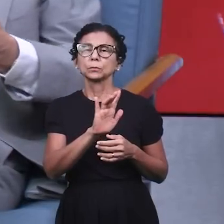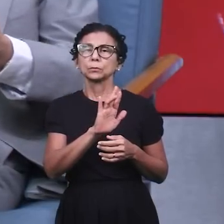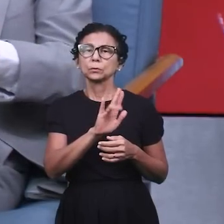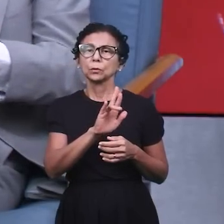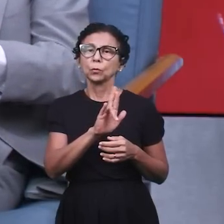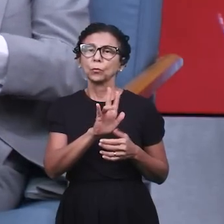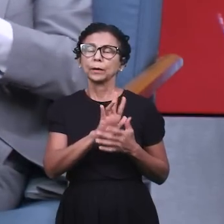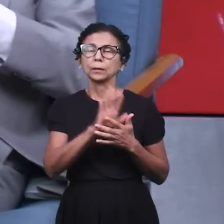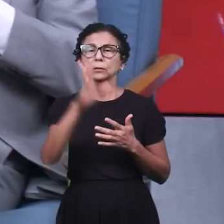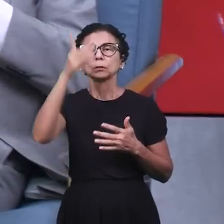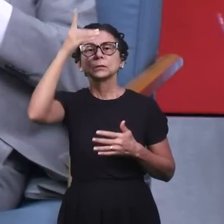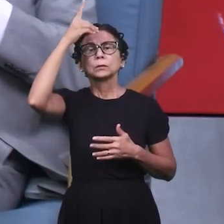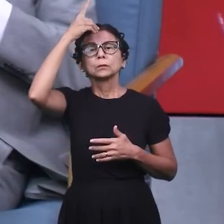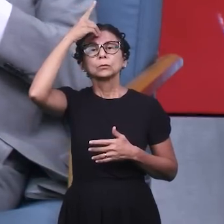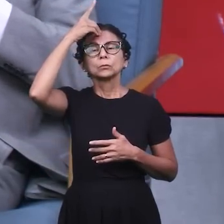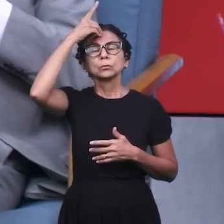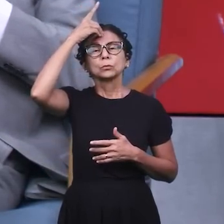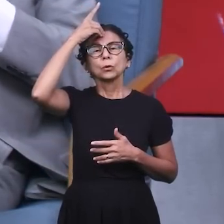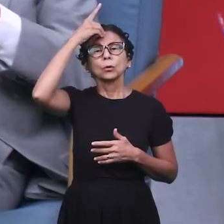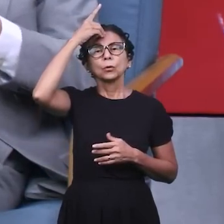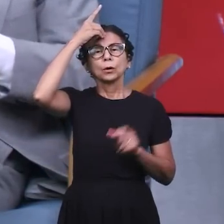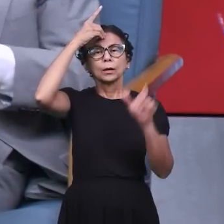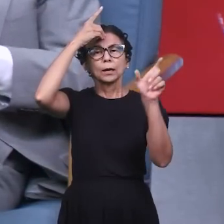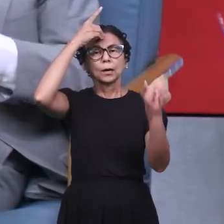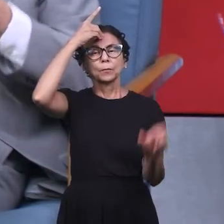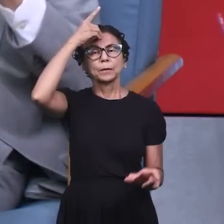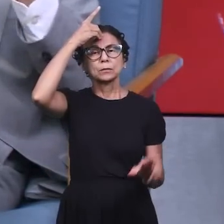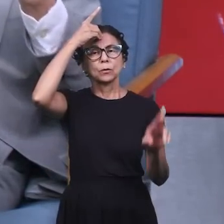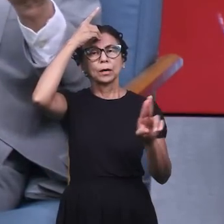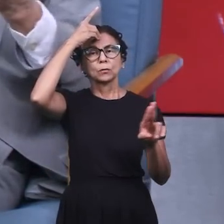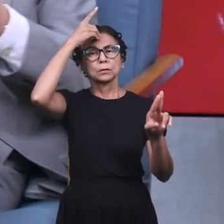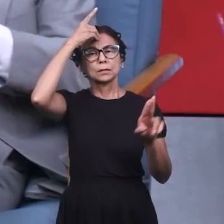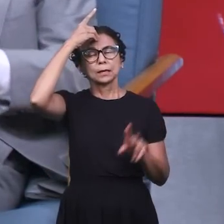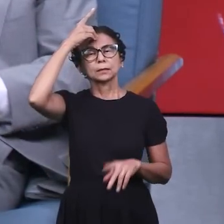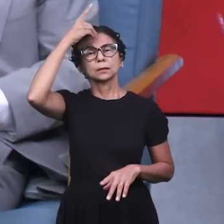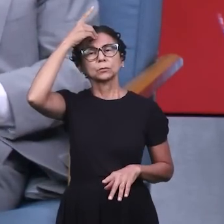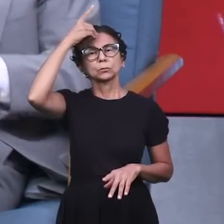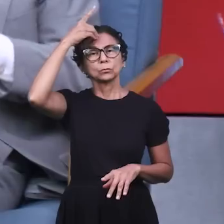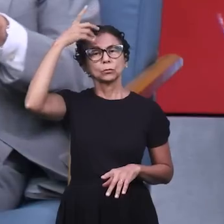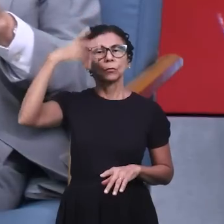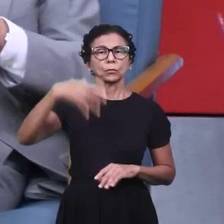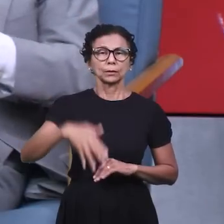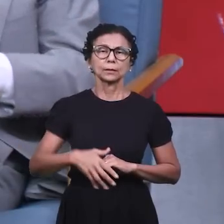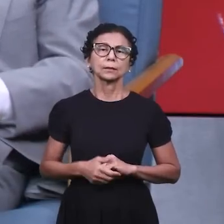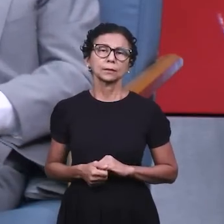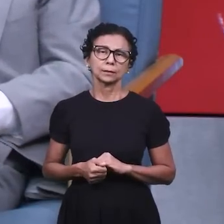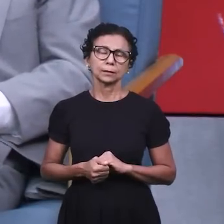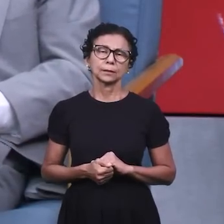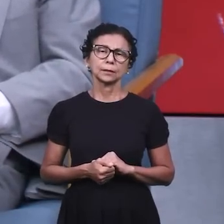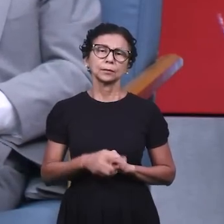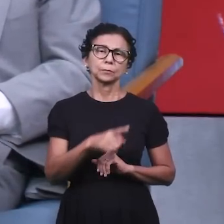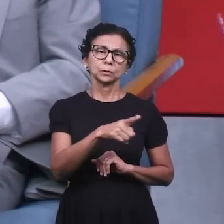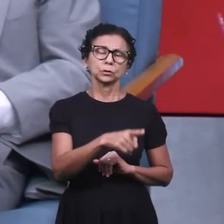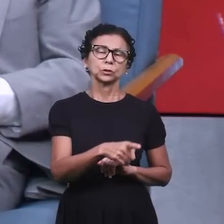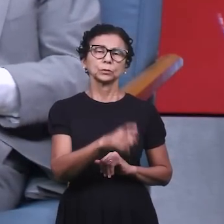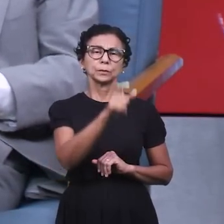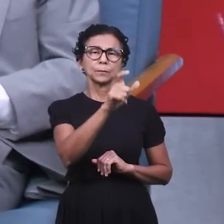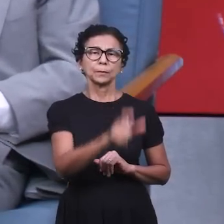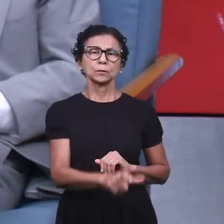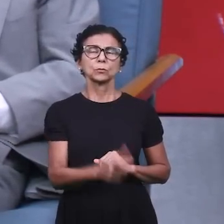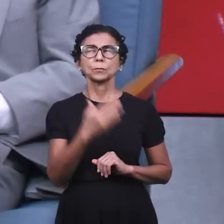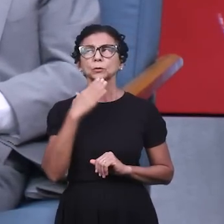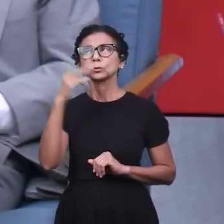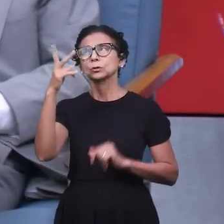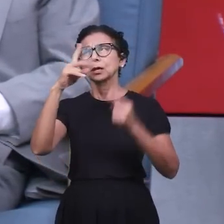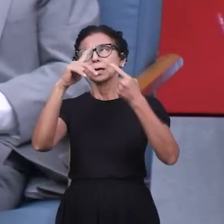né? do dom na vida de quem é usado. Não é que o dom ele já é perfeito, porque aquilo que é